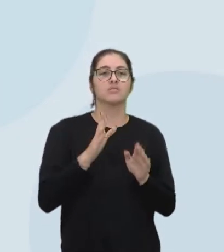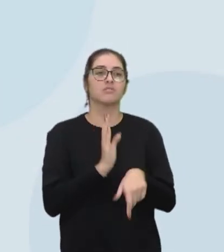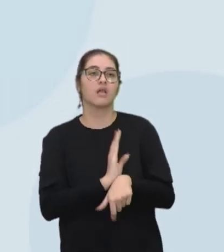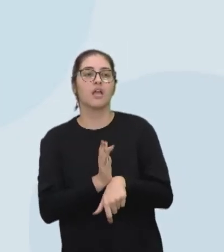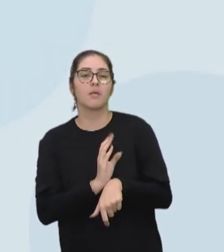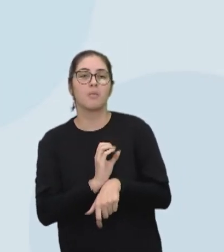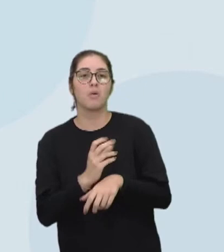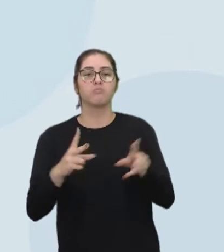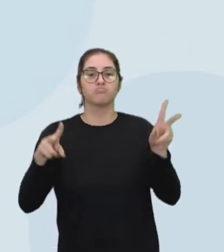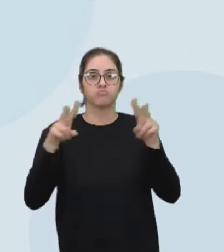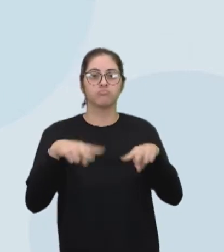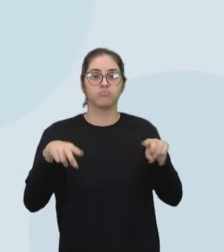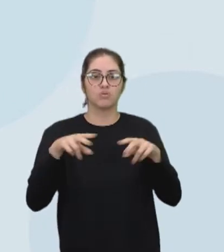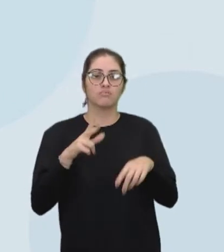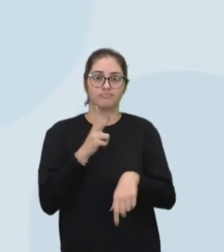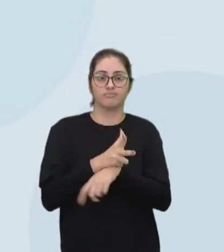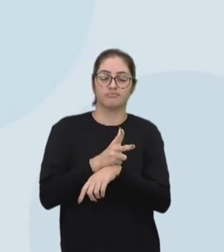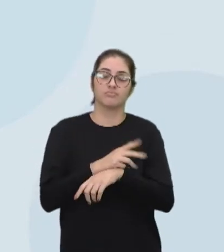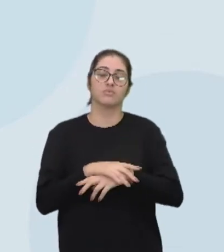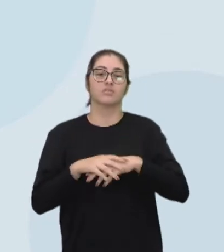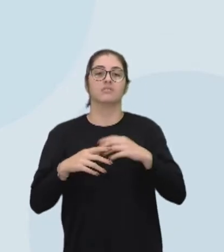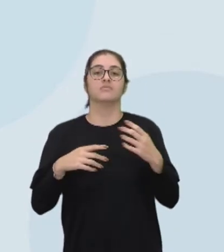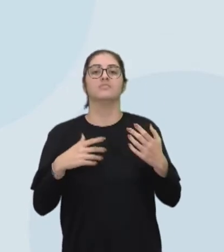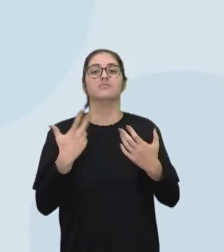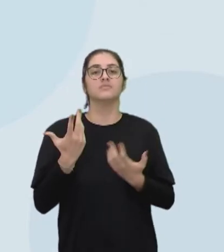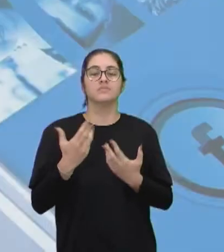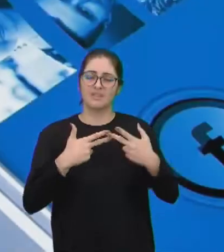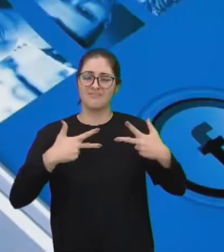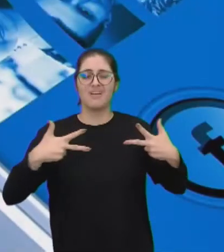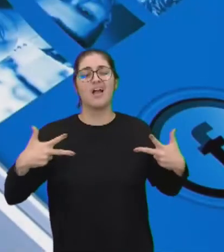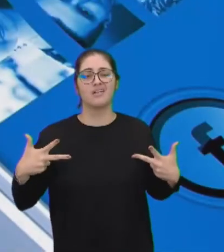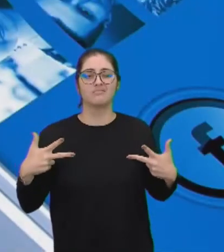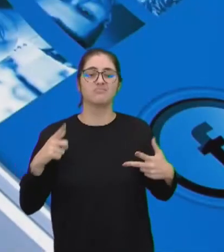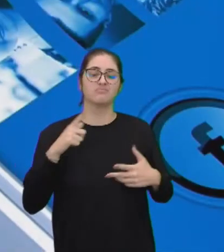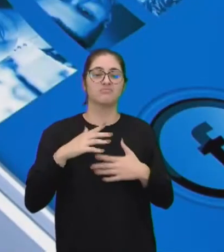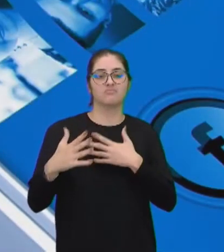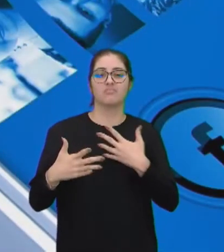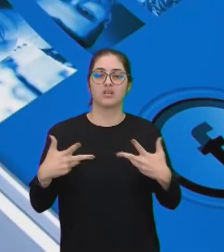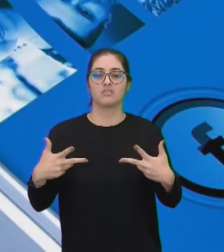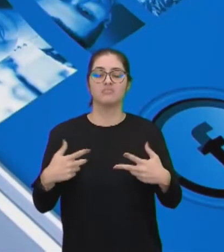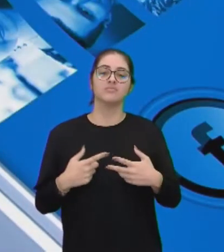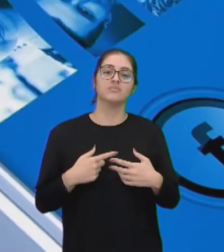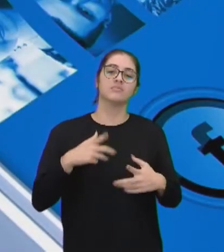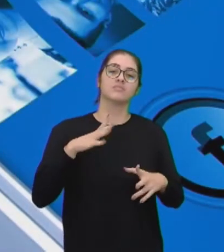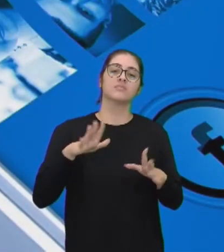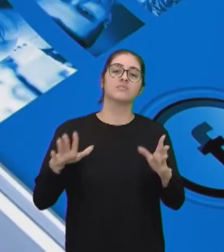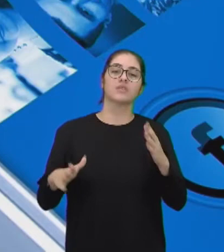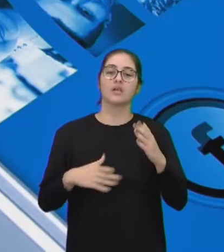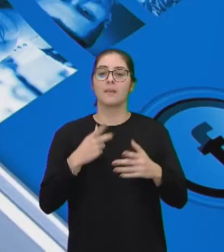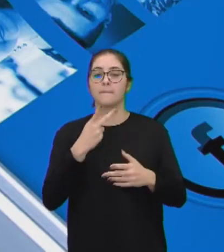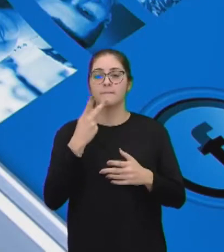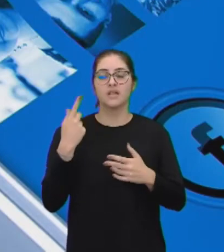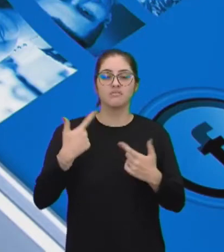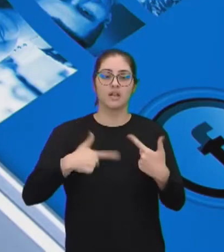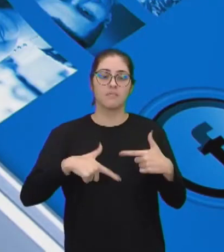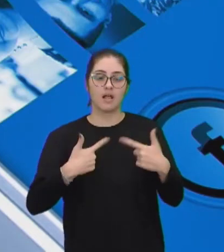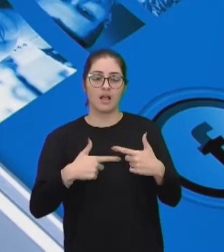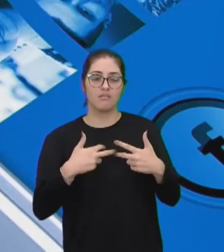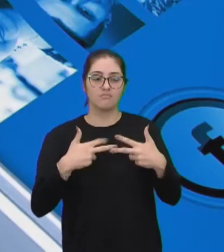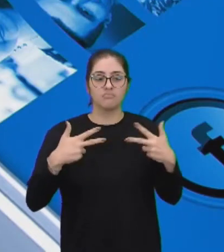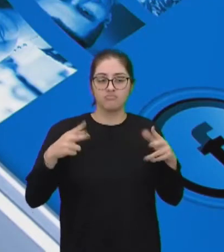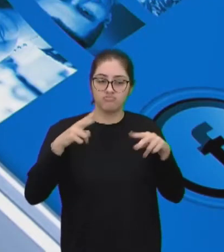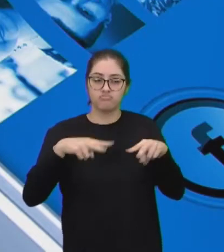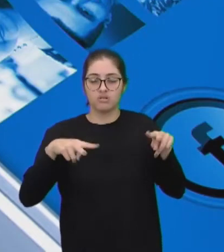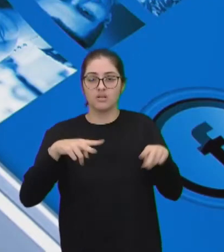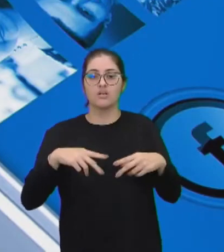o audiovisual. São vários, né, Prof. Fernanda? A gente tem vários exemplos aí, a galera que trabalha com audiovisual,